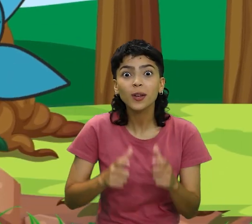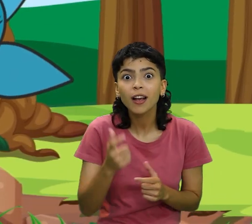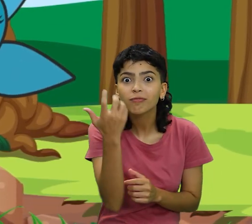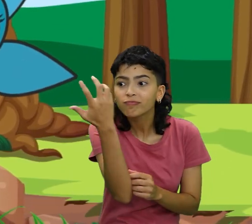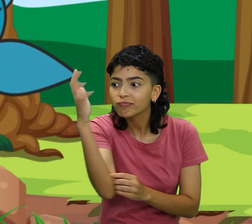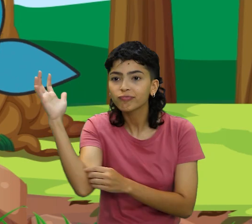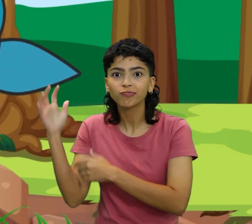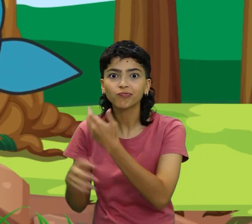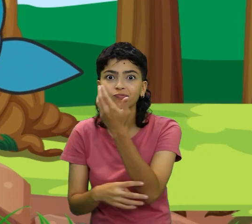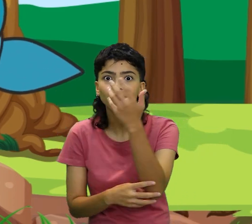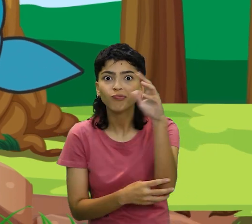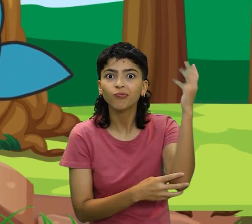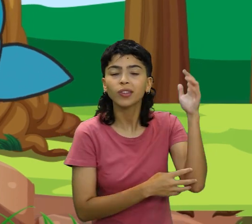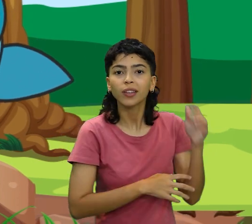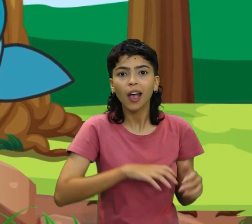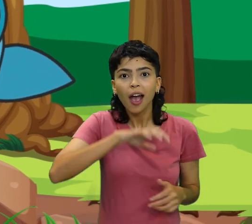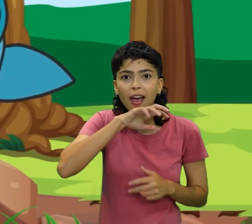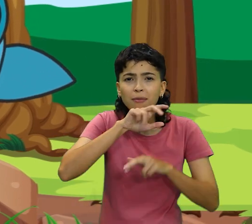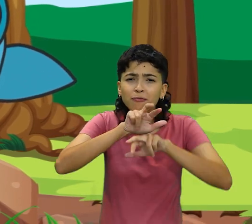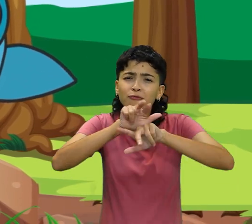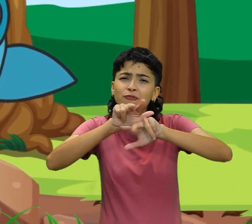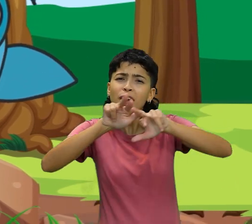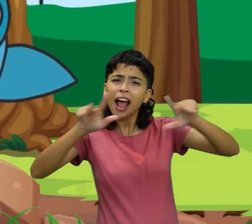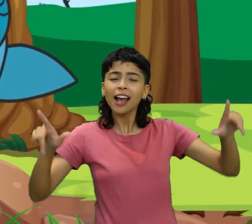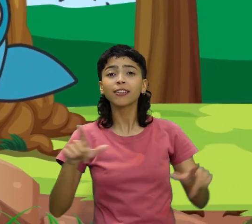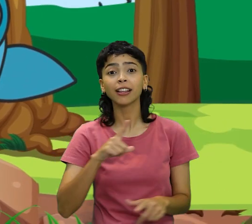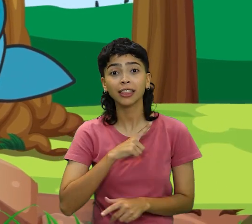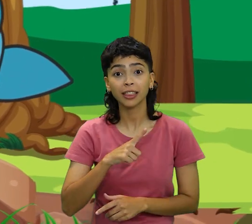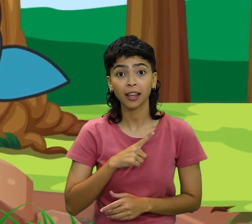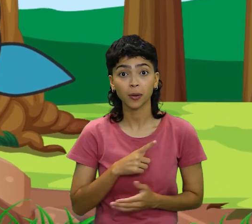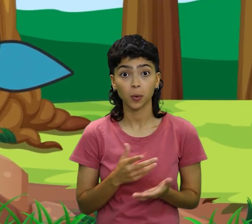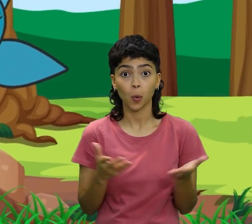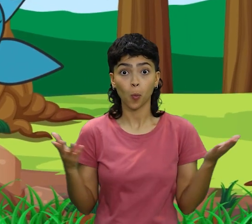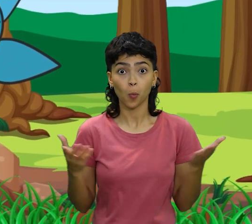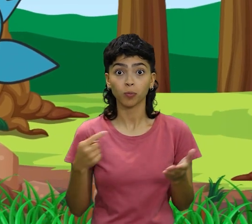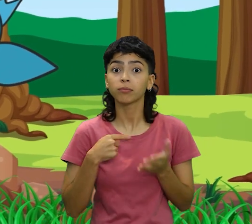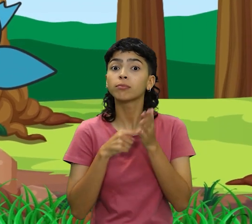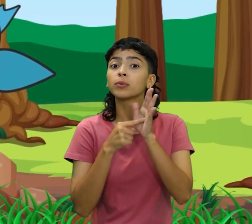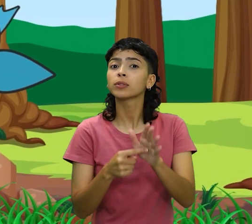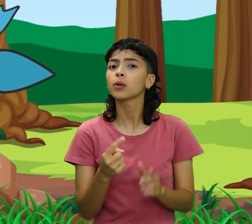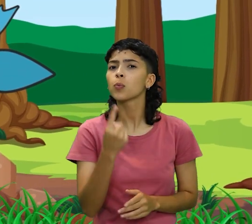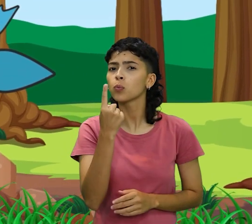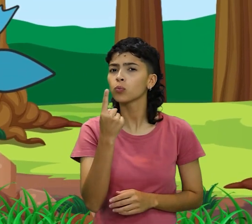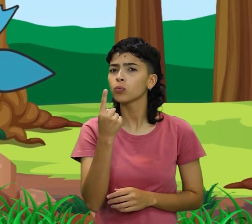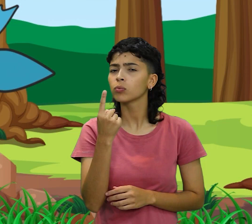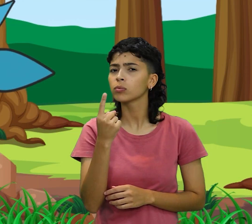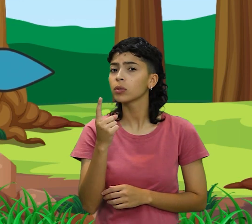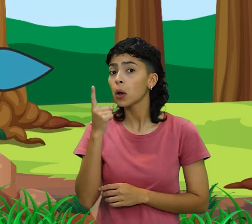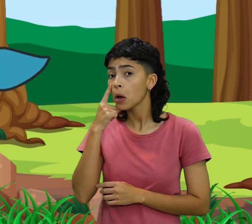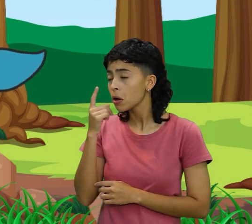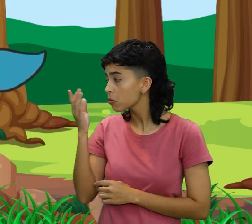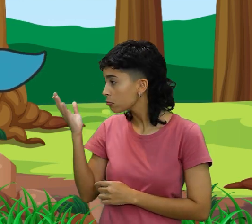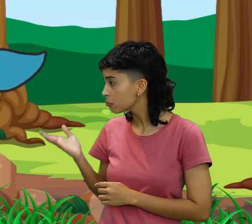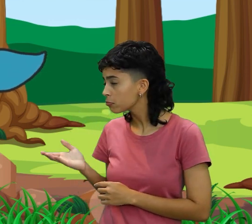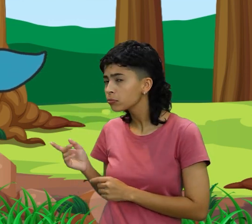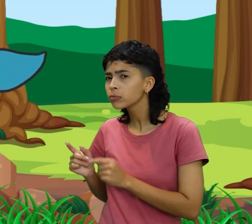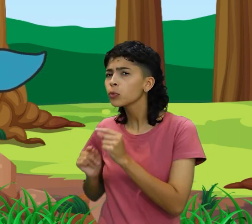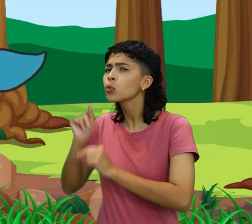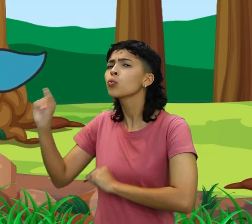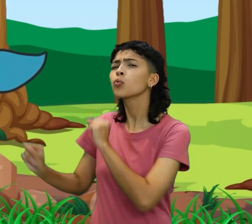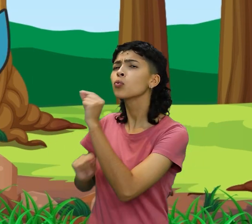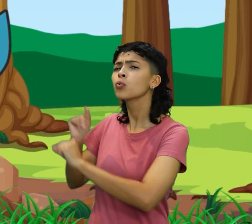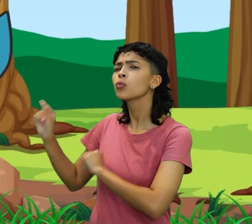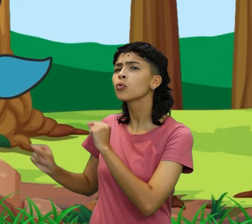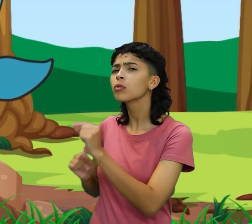floresta e aqui tem vários amiguinhos animais. Hoje vamos conhecer um deles. Você consegue adivinhar de qual vamos